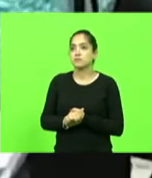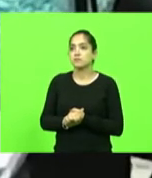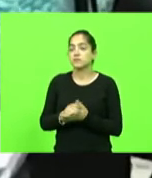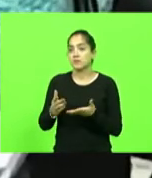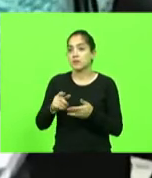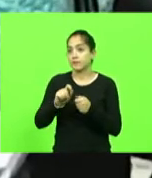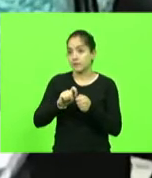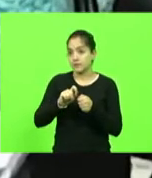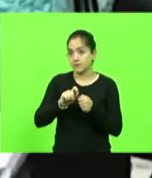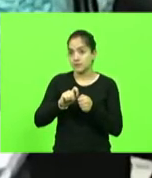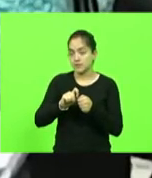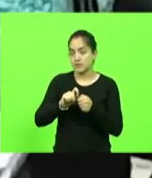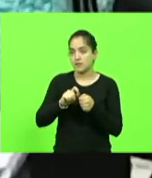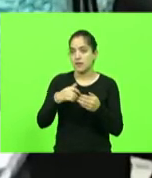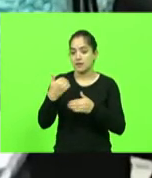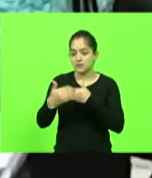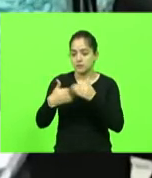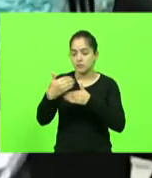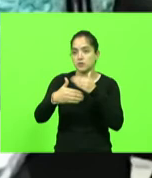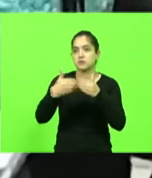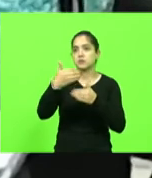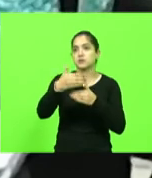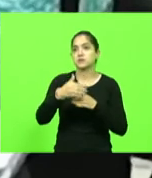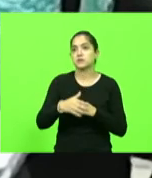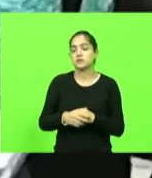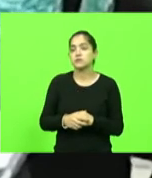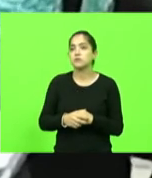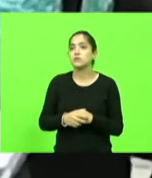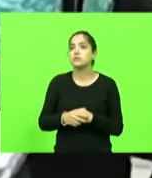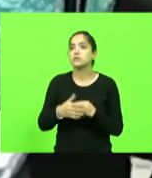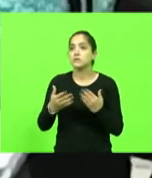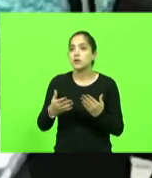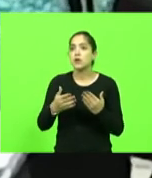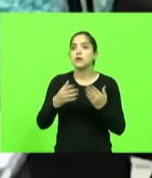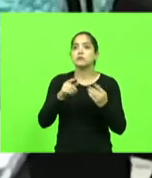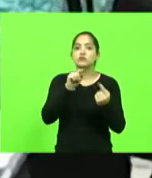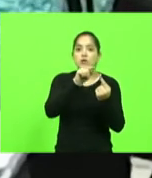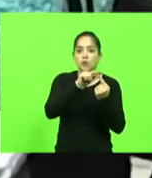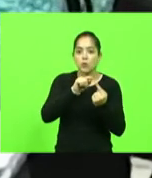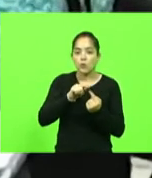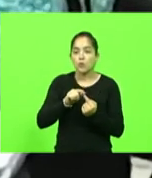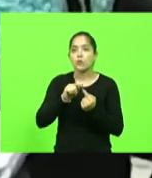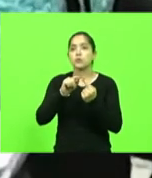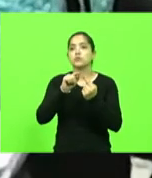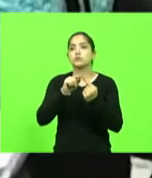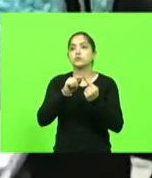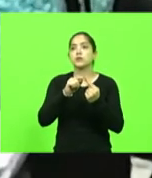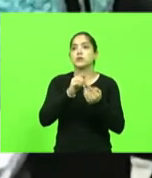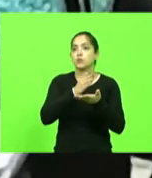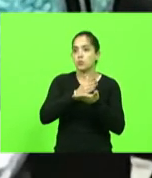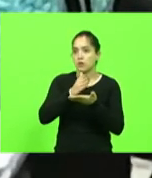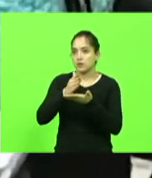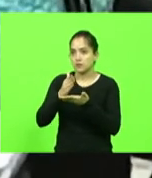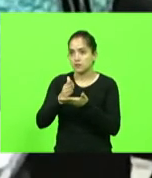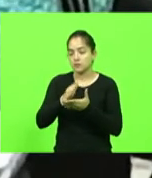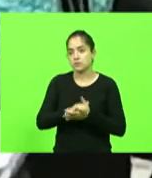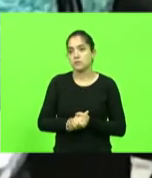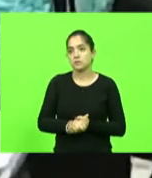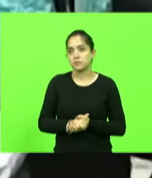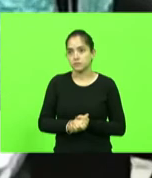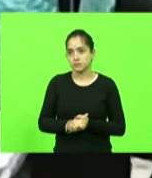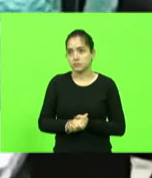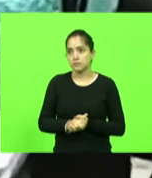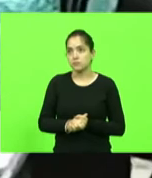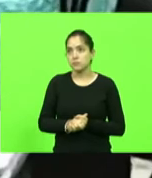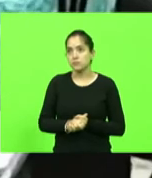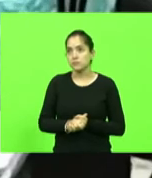né, esse um processo de regionalização de acordo com todas as etapas que elas devem ser realizadas.